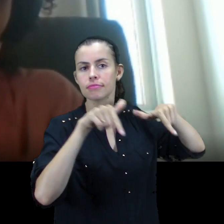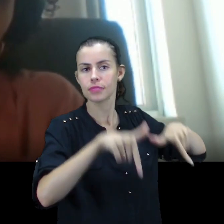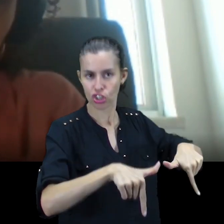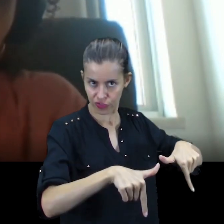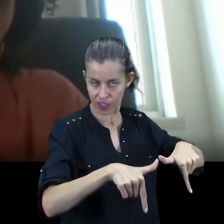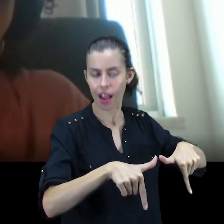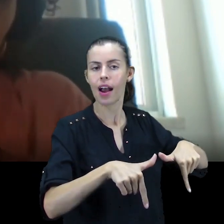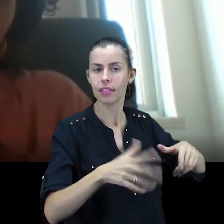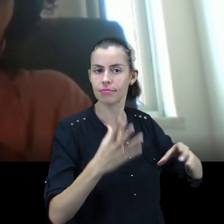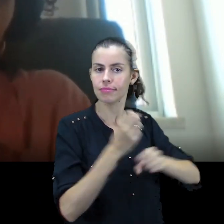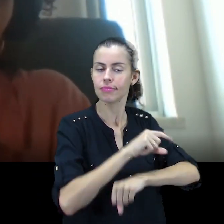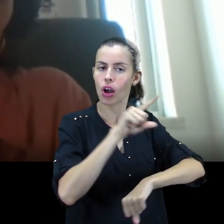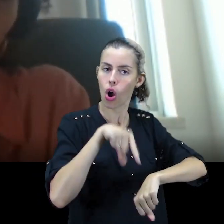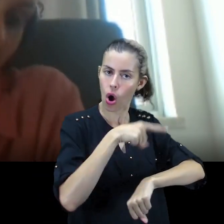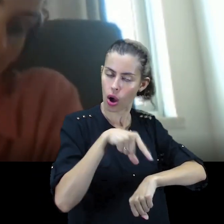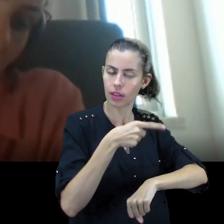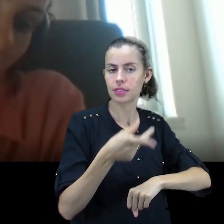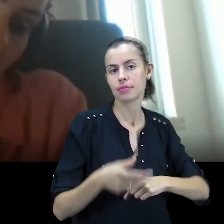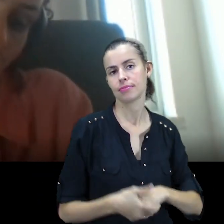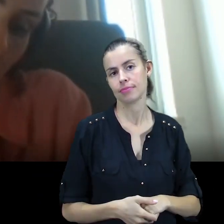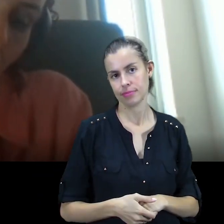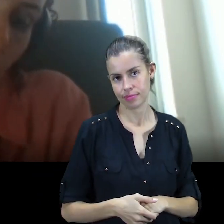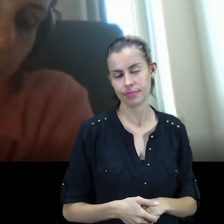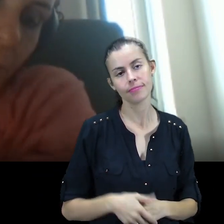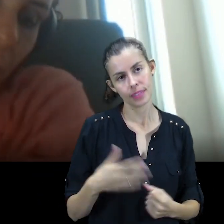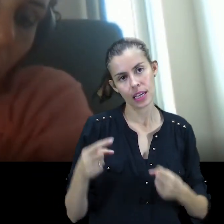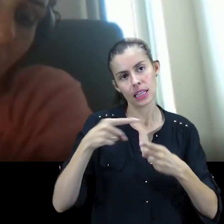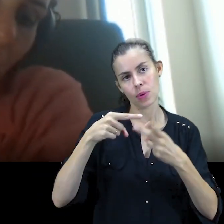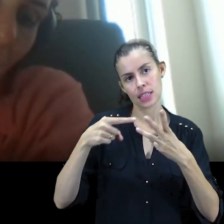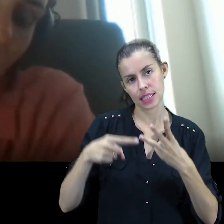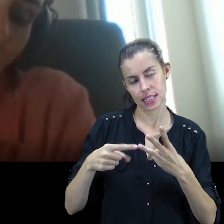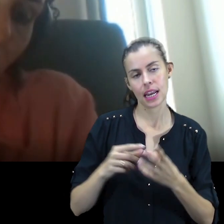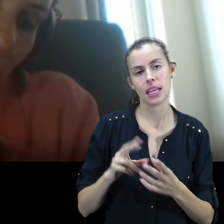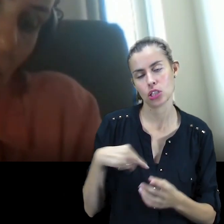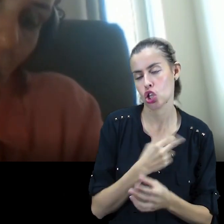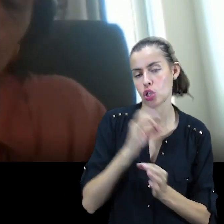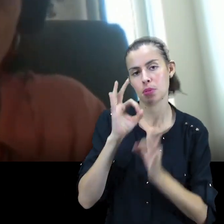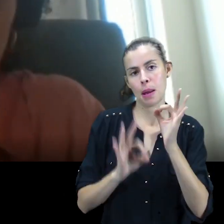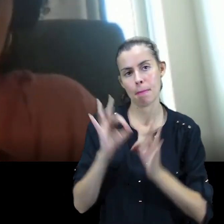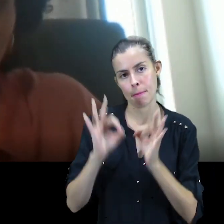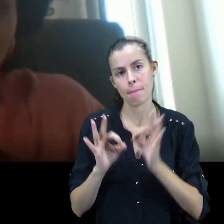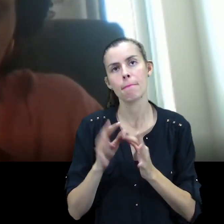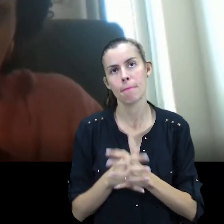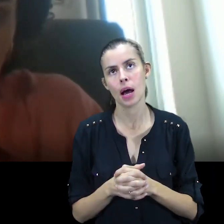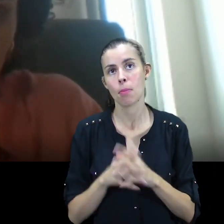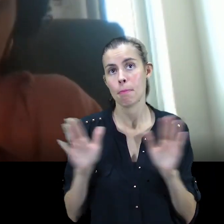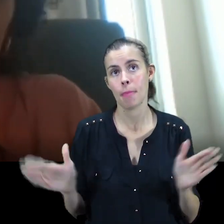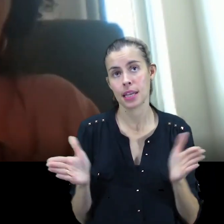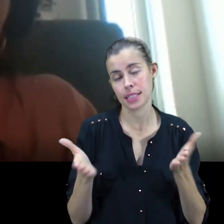lidado com o fomento à extensão aqui dentro da universidade. Ainda é